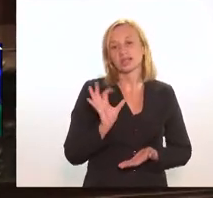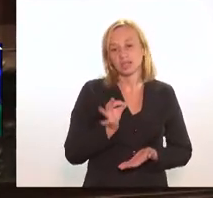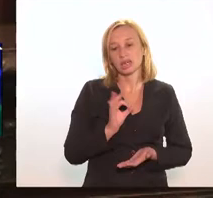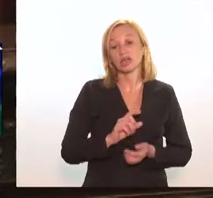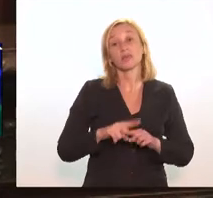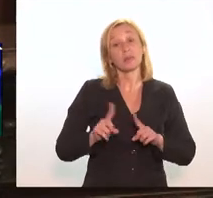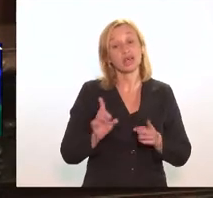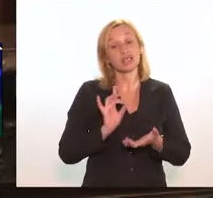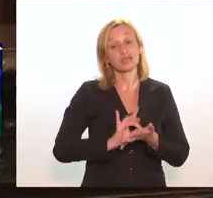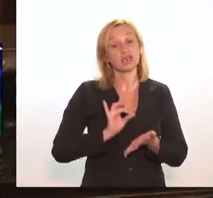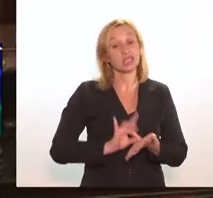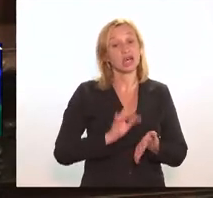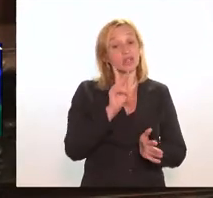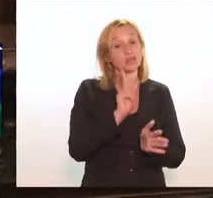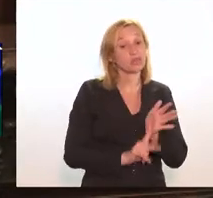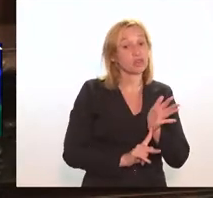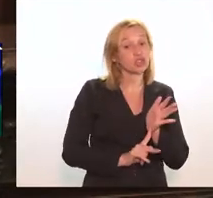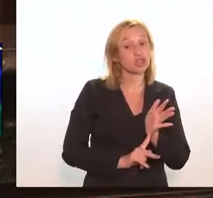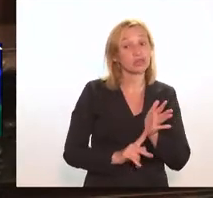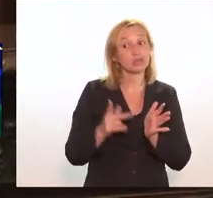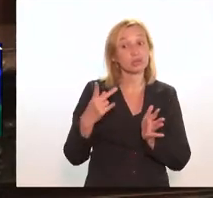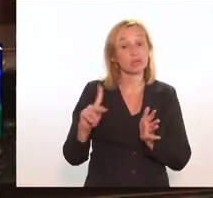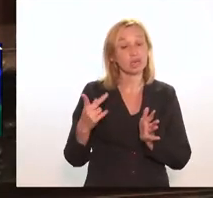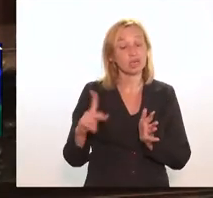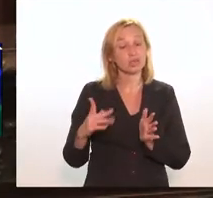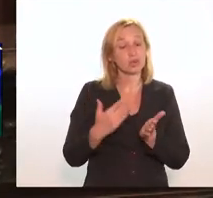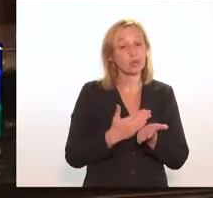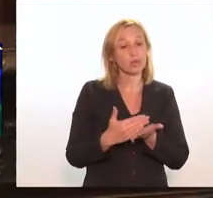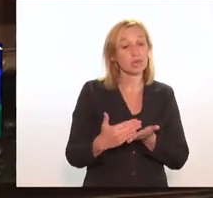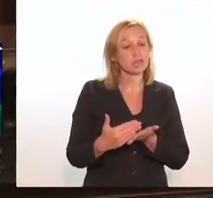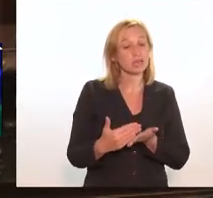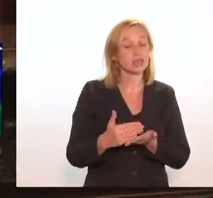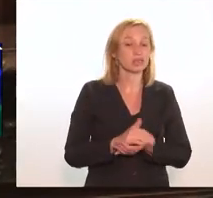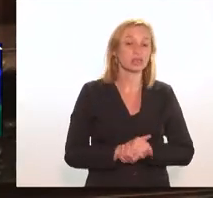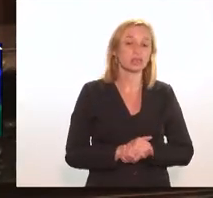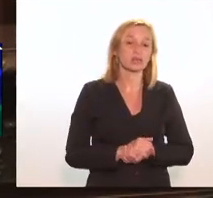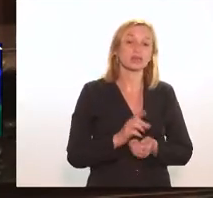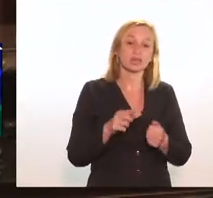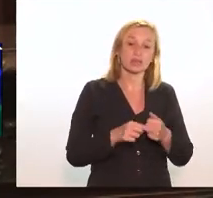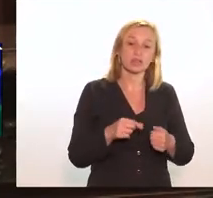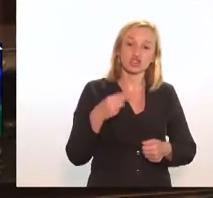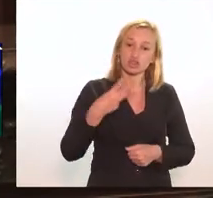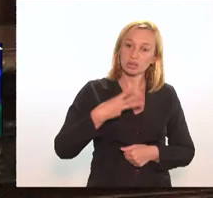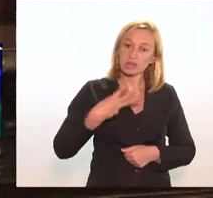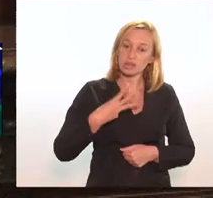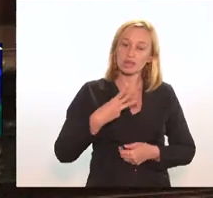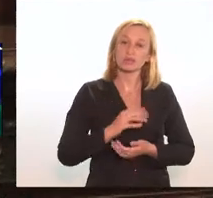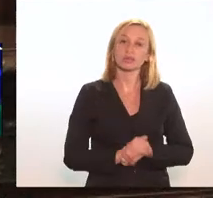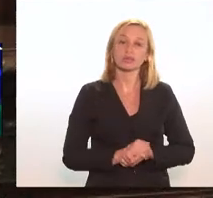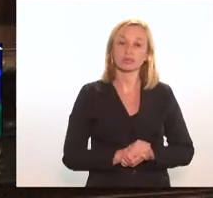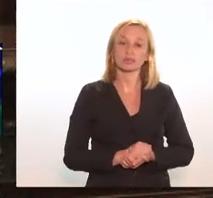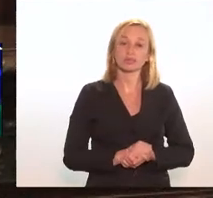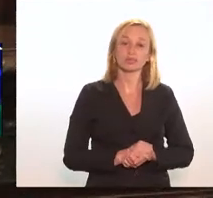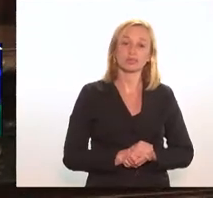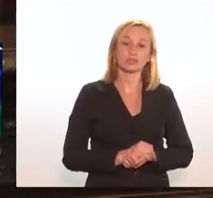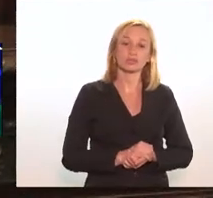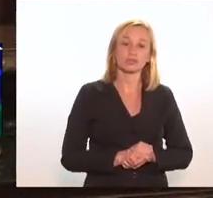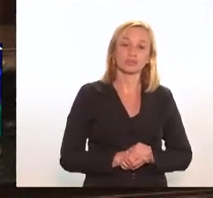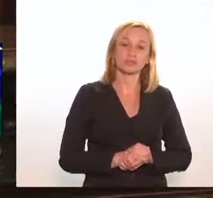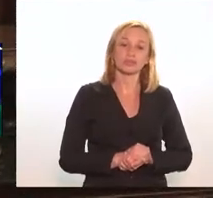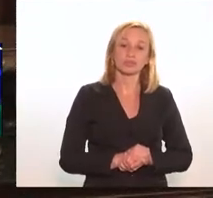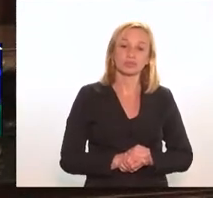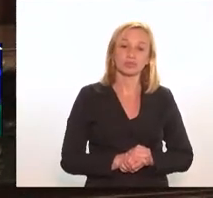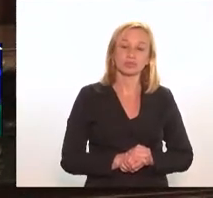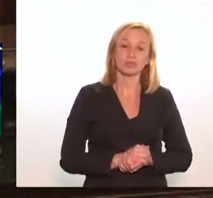Na verdade, o projeto dos autores começa no artigo 3º. A rigor, os